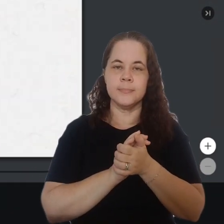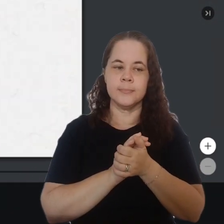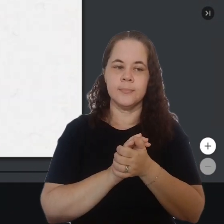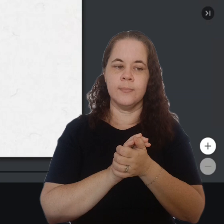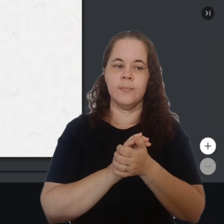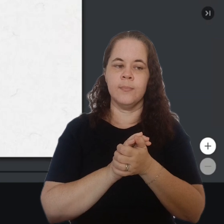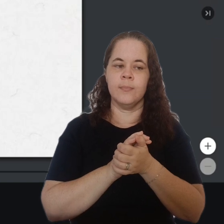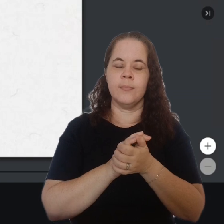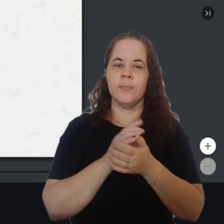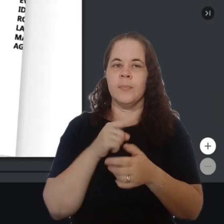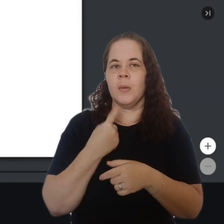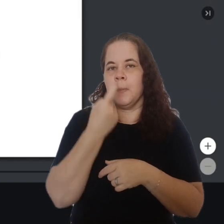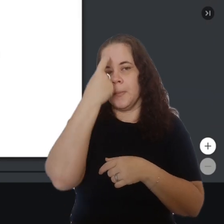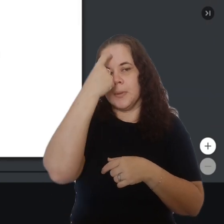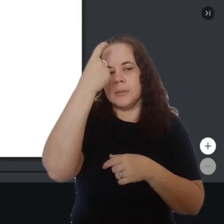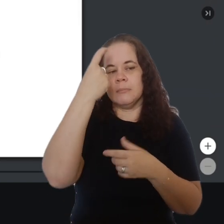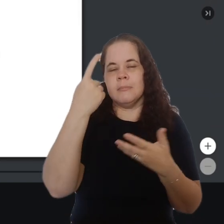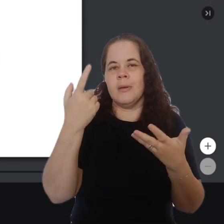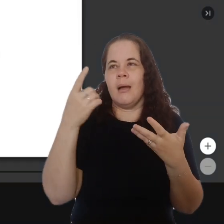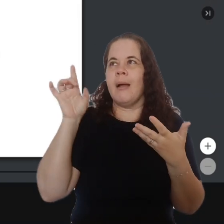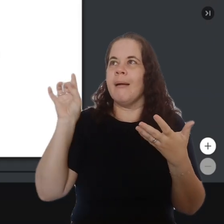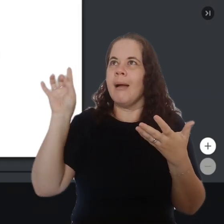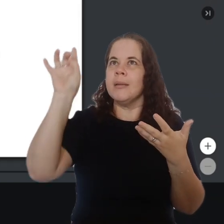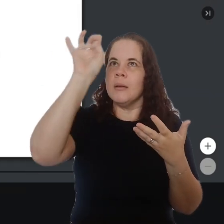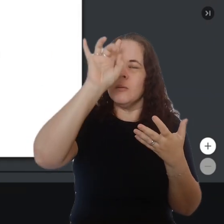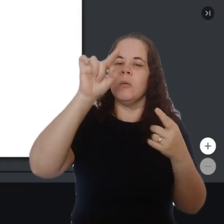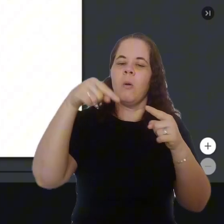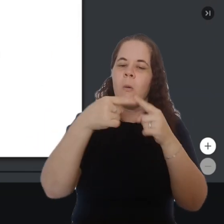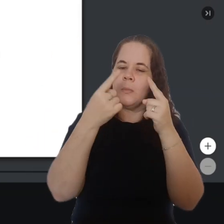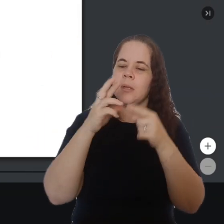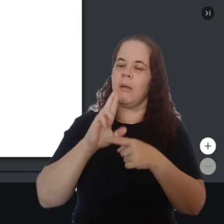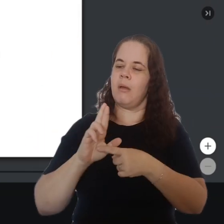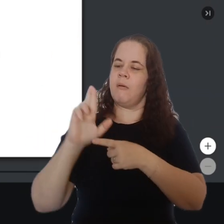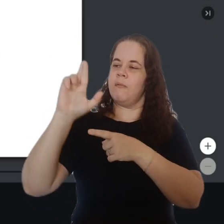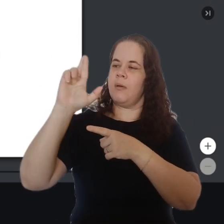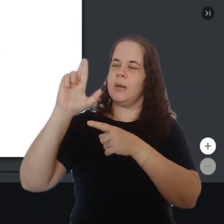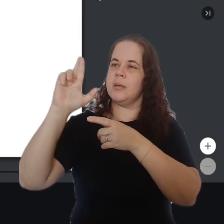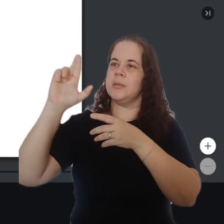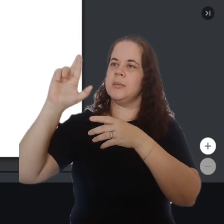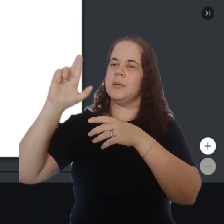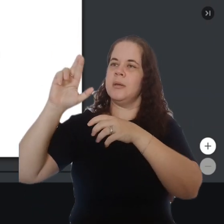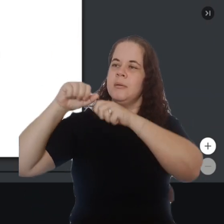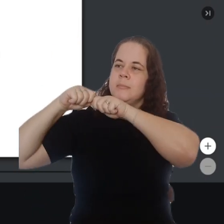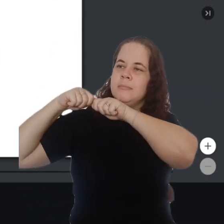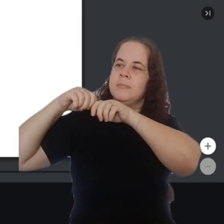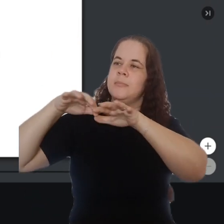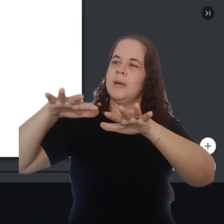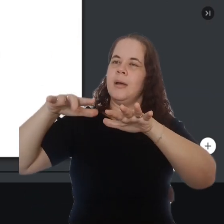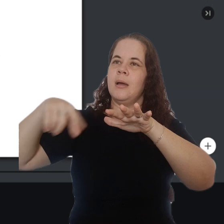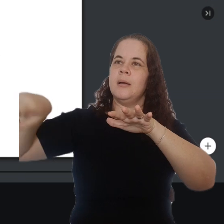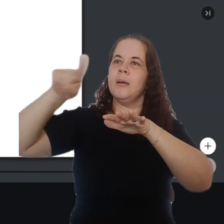do livro fosse uma referência que se desloca para outras